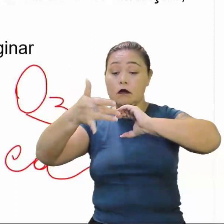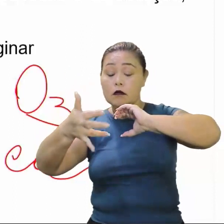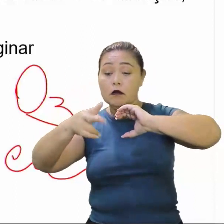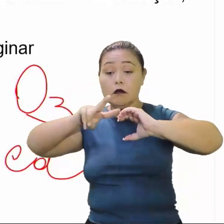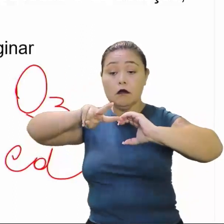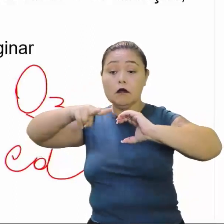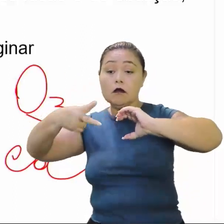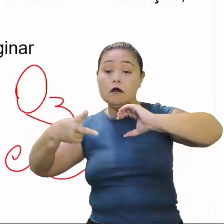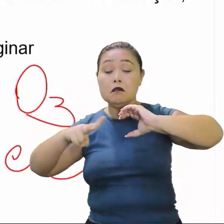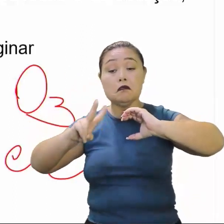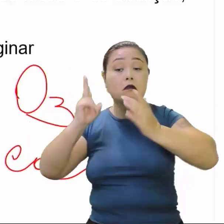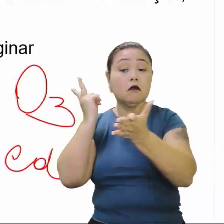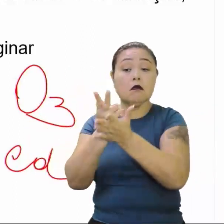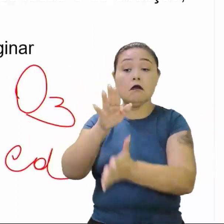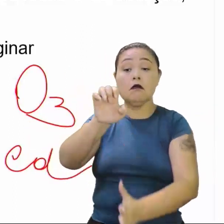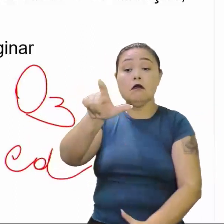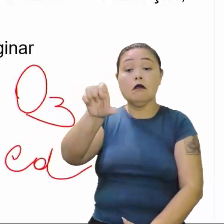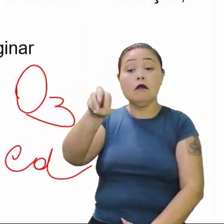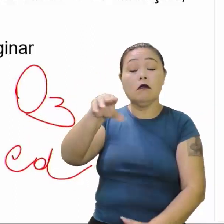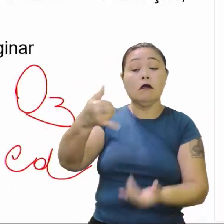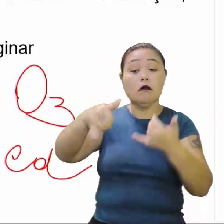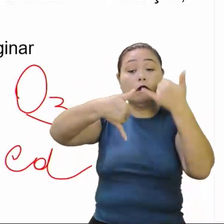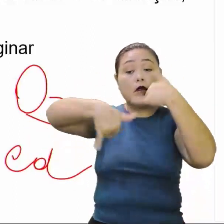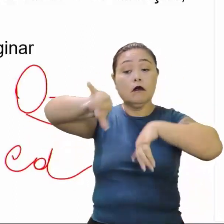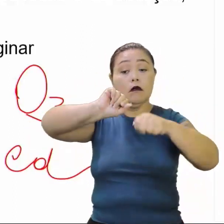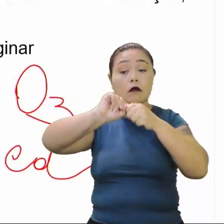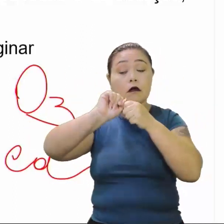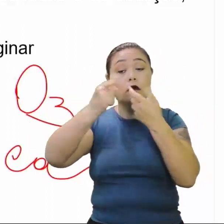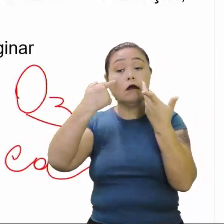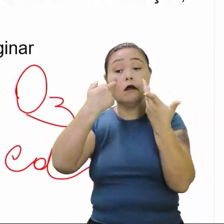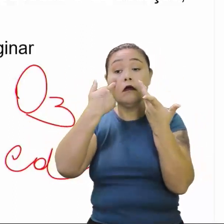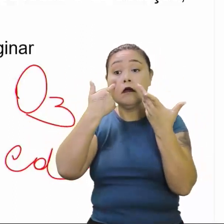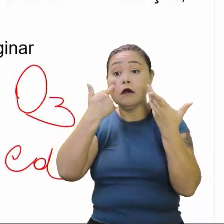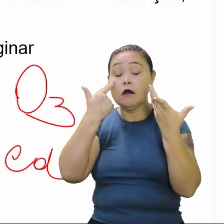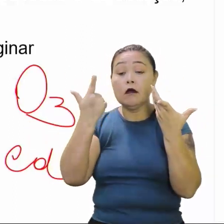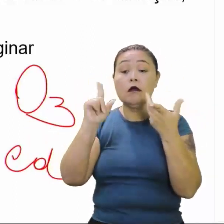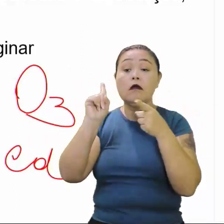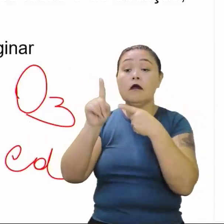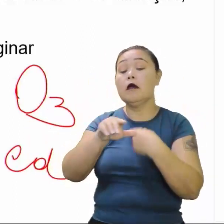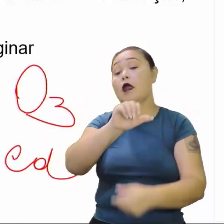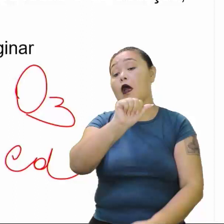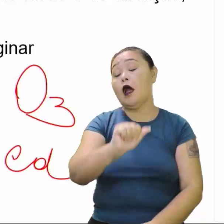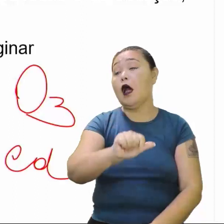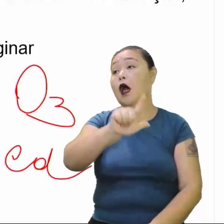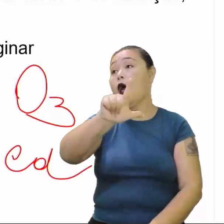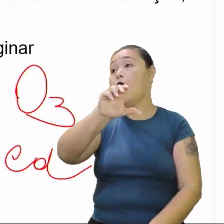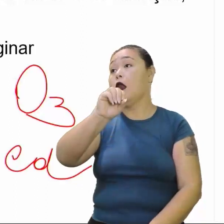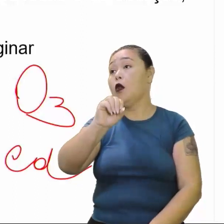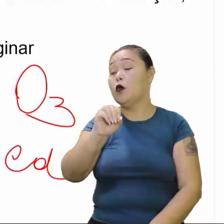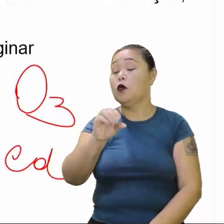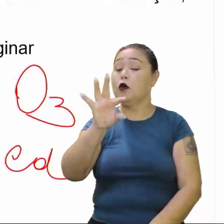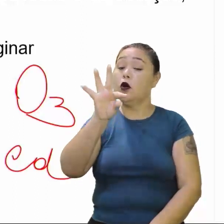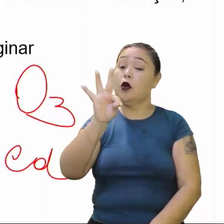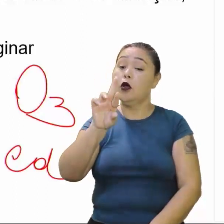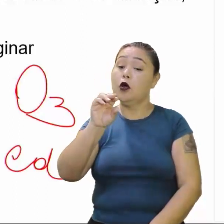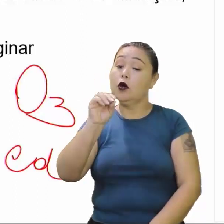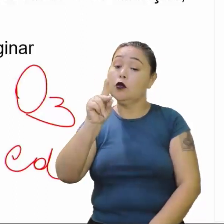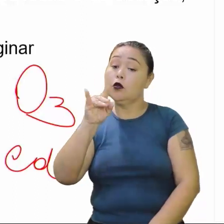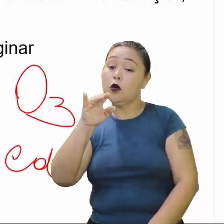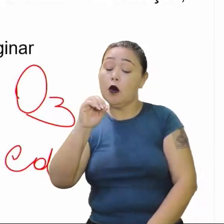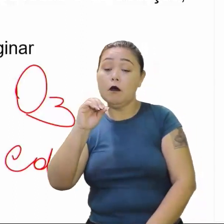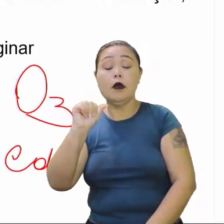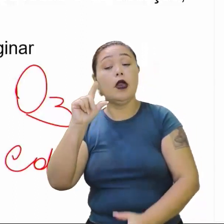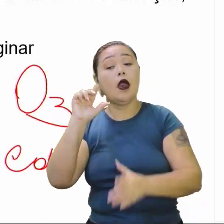claro, um mesmo elemento químico, do ponto de vista de alotropia, que são alótropos, eles podem